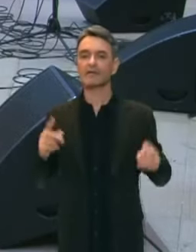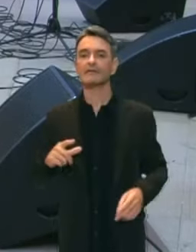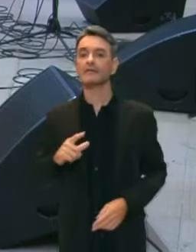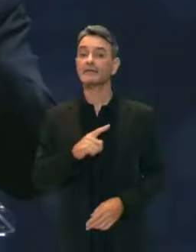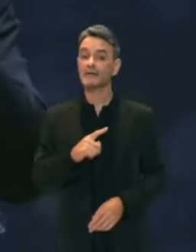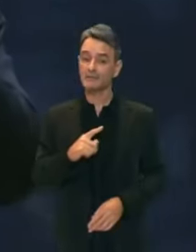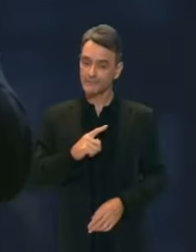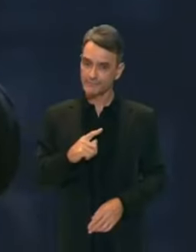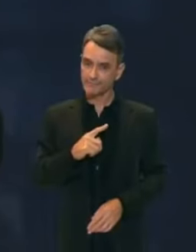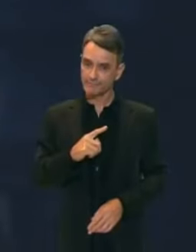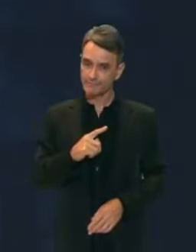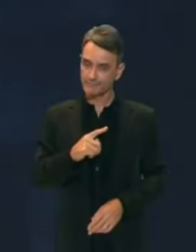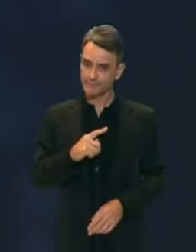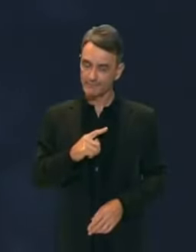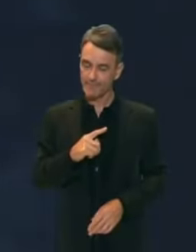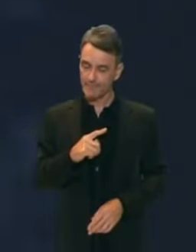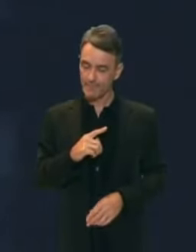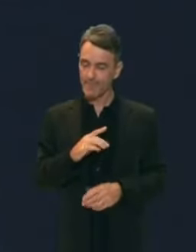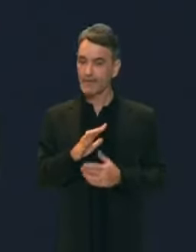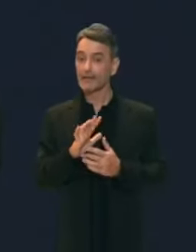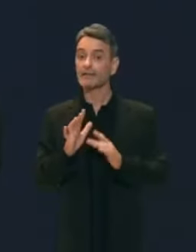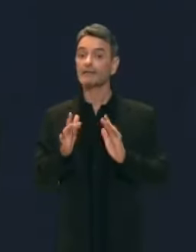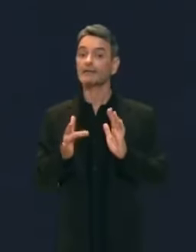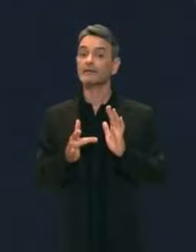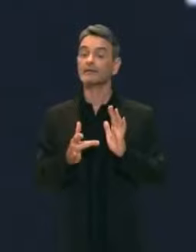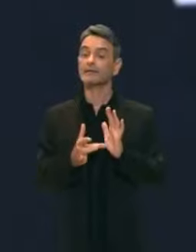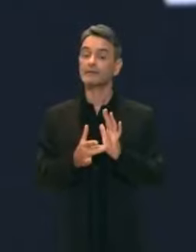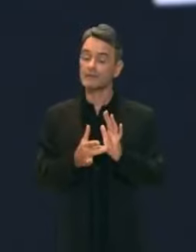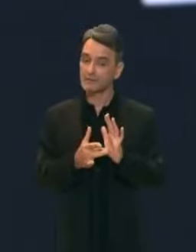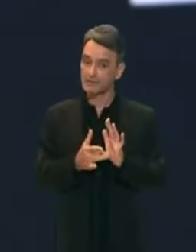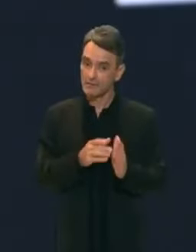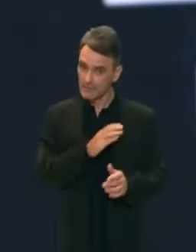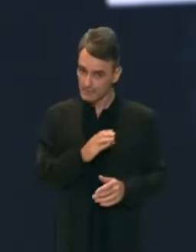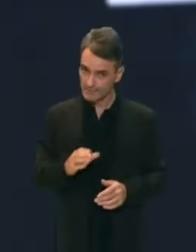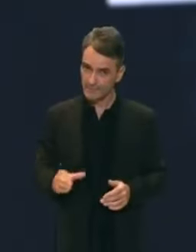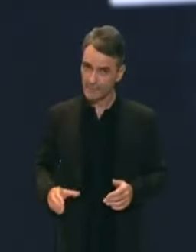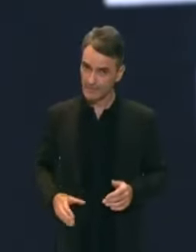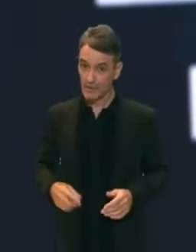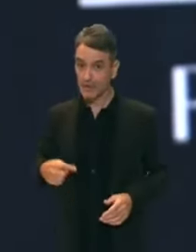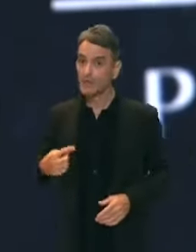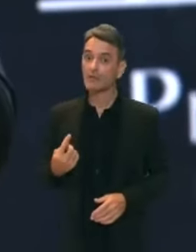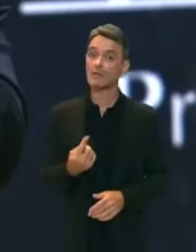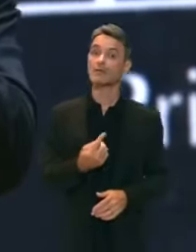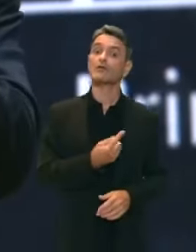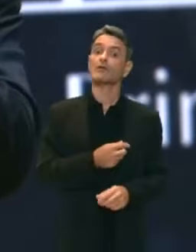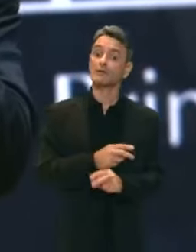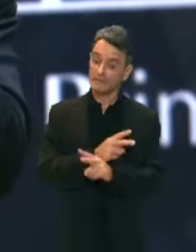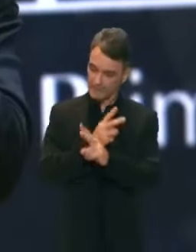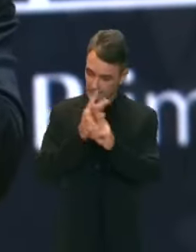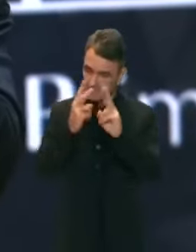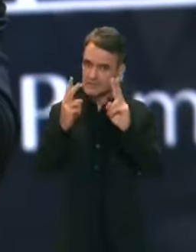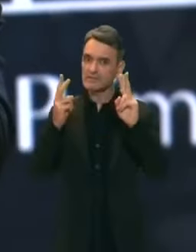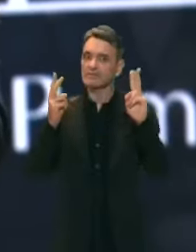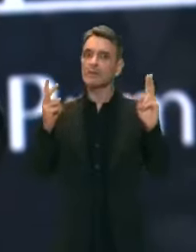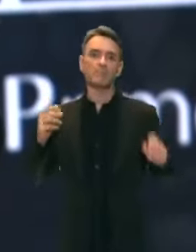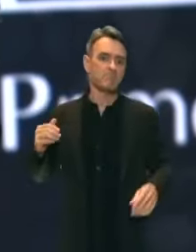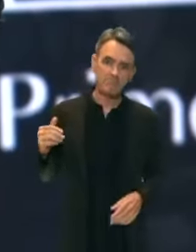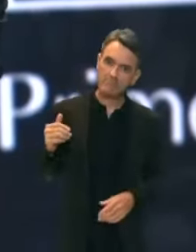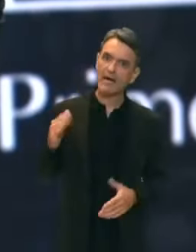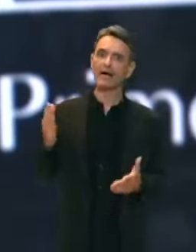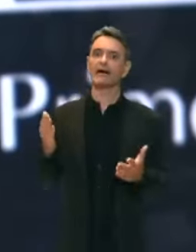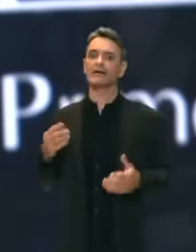vencedores. Em Cristo Jesus, você é mais que vencedor. Você é mais